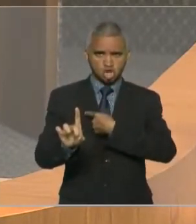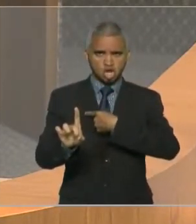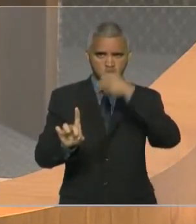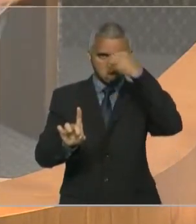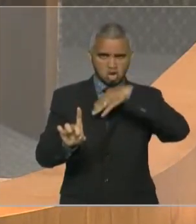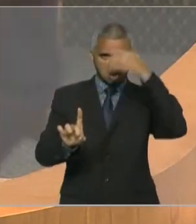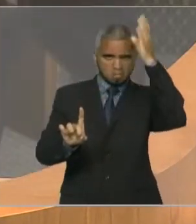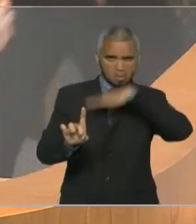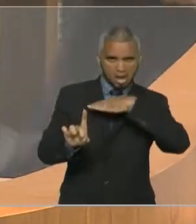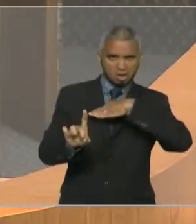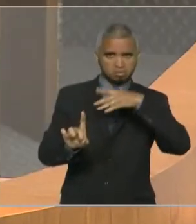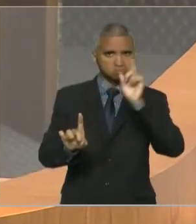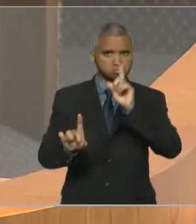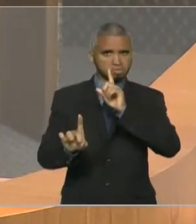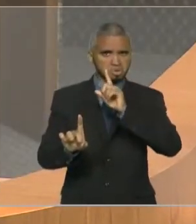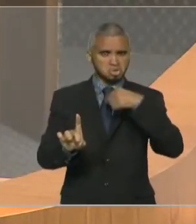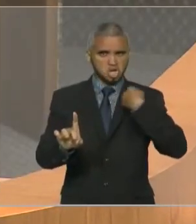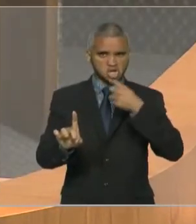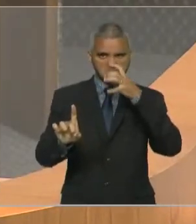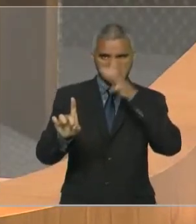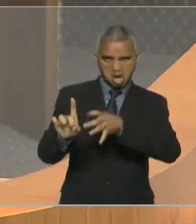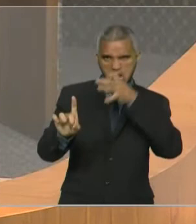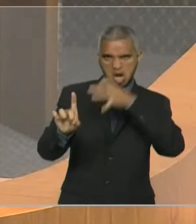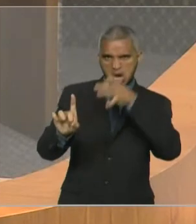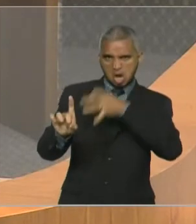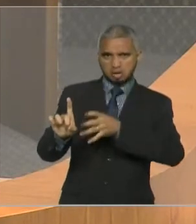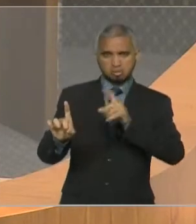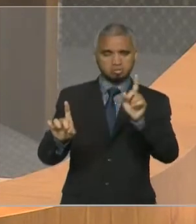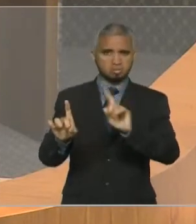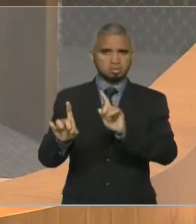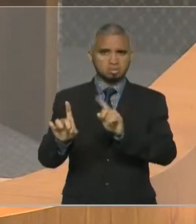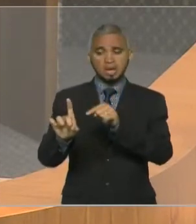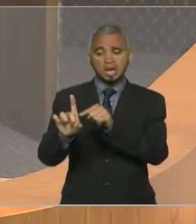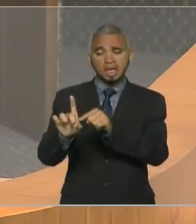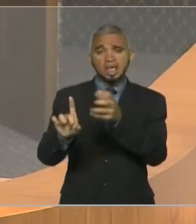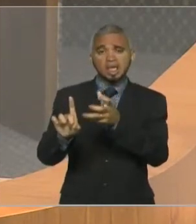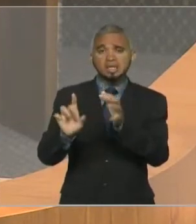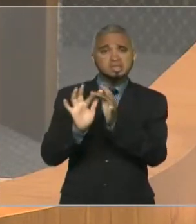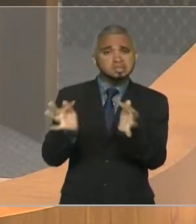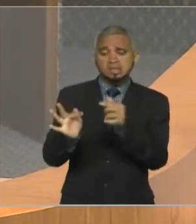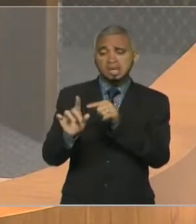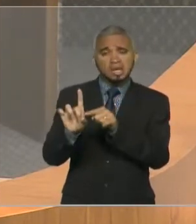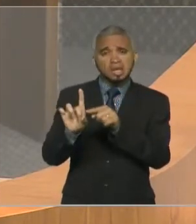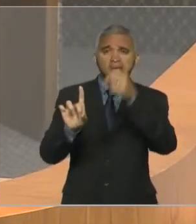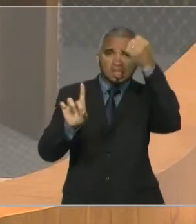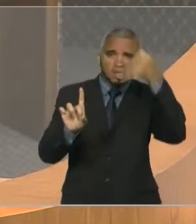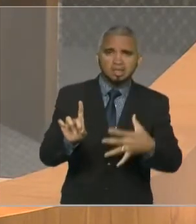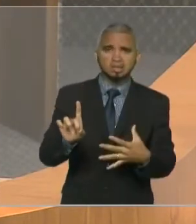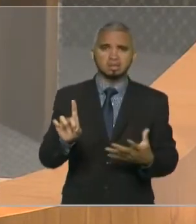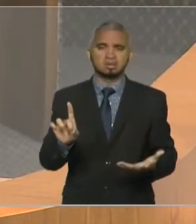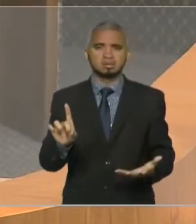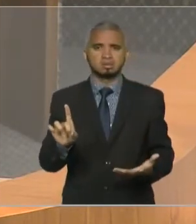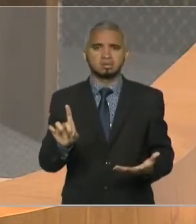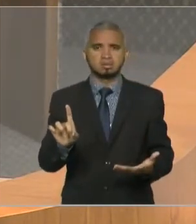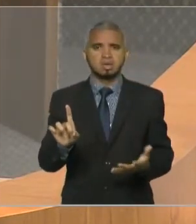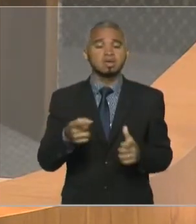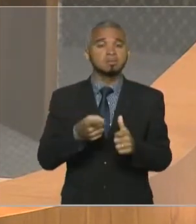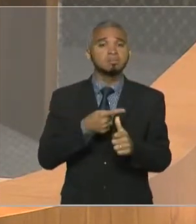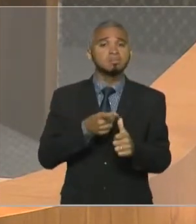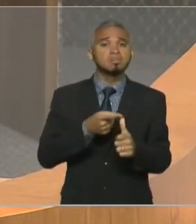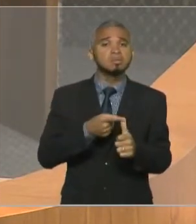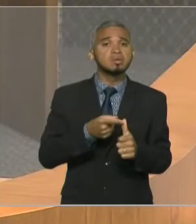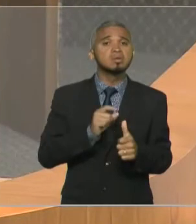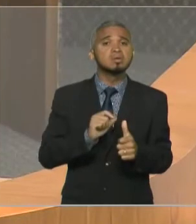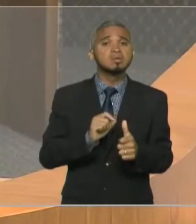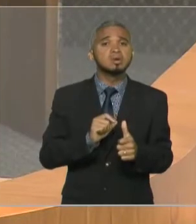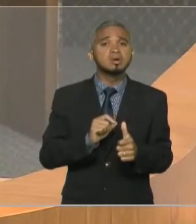deputados. Ninguém vai atacar aqui o presidente do Instituto de Previdência. Eu quero que ele responda a esses questionamentos. Primeiro, porque